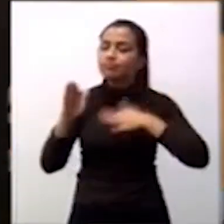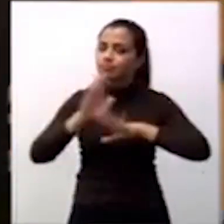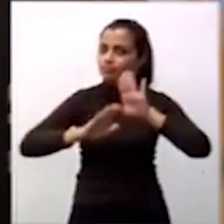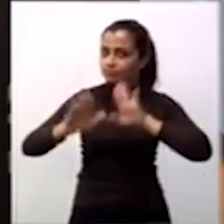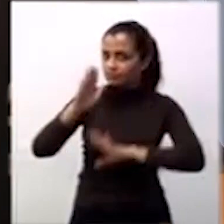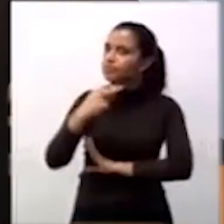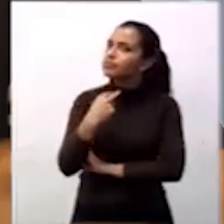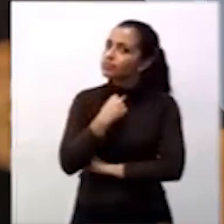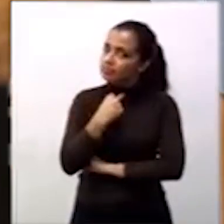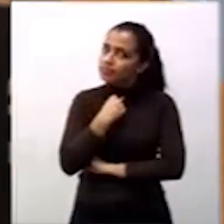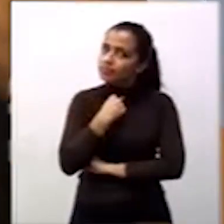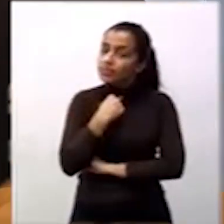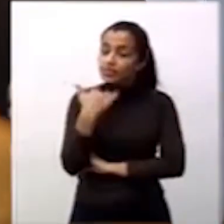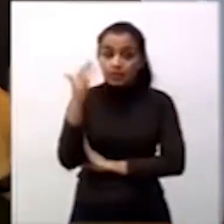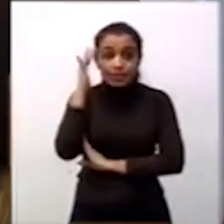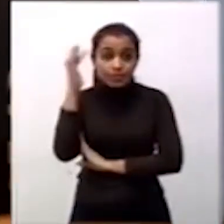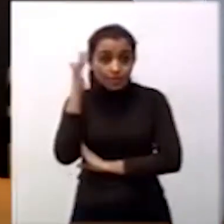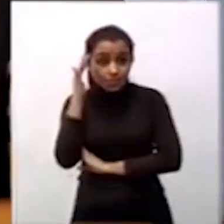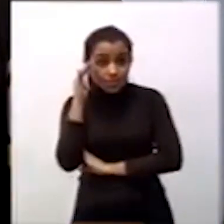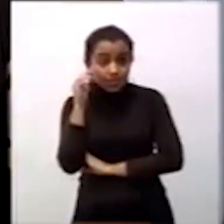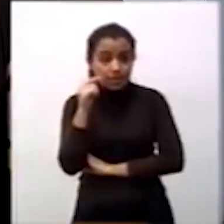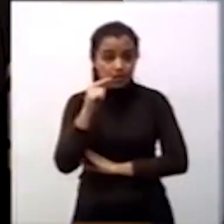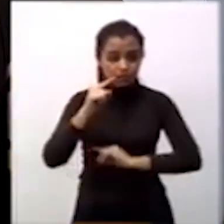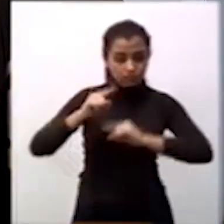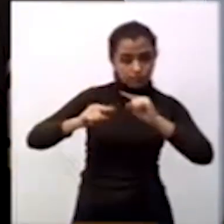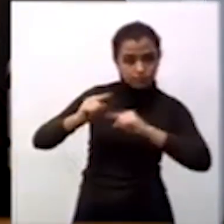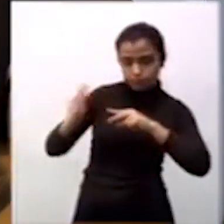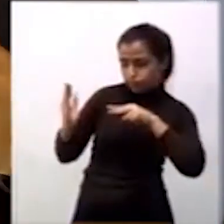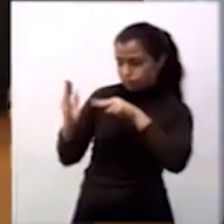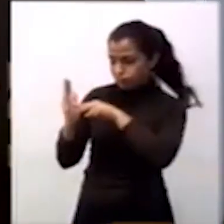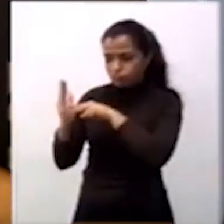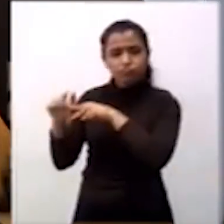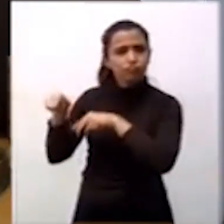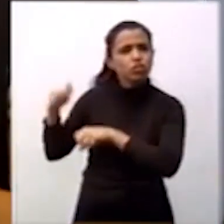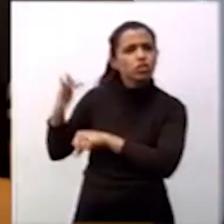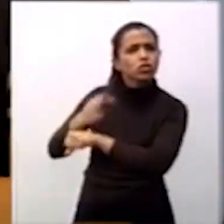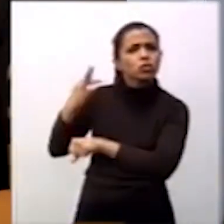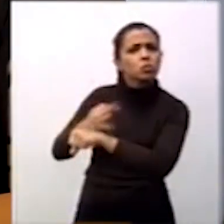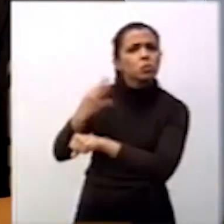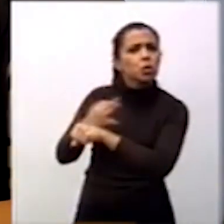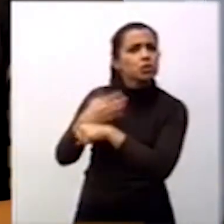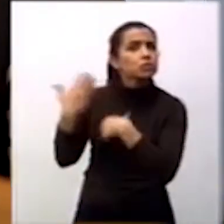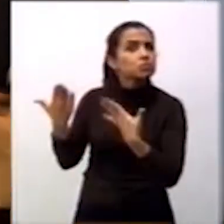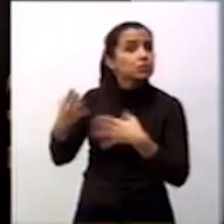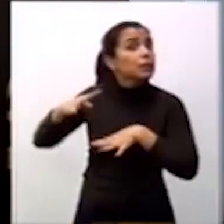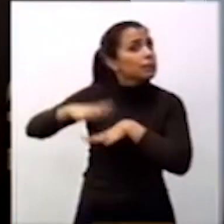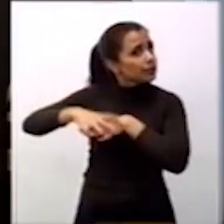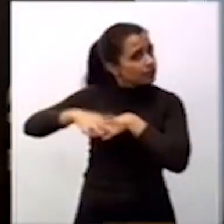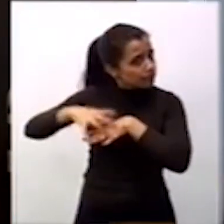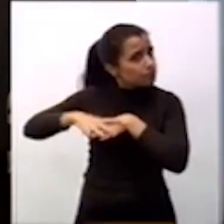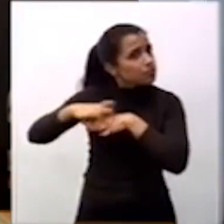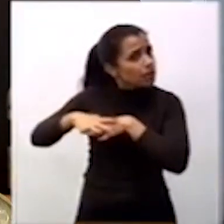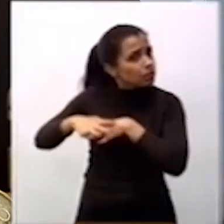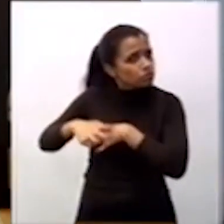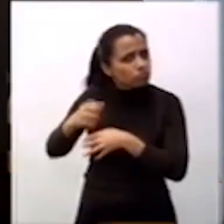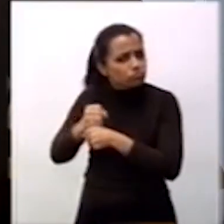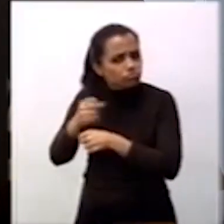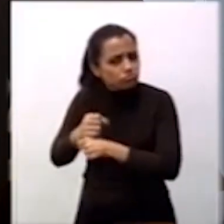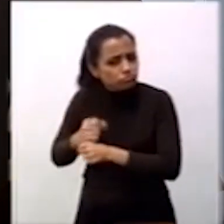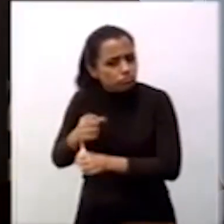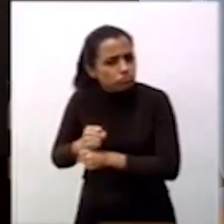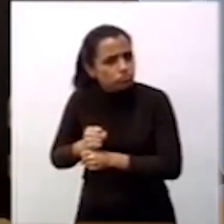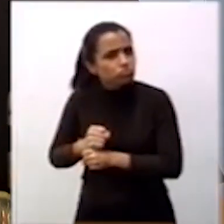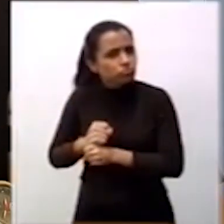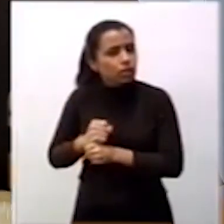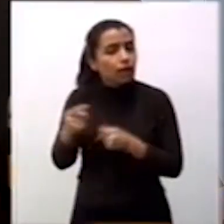de corrente elétrica que aquele teu circuito suporta. Então tudo tem uma matemática envolvida, que tem a ver com a potência